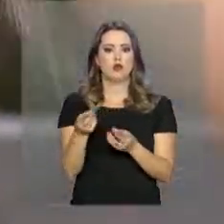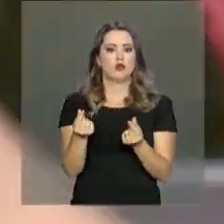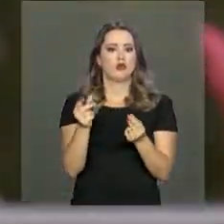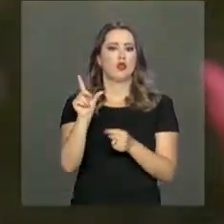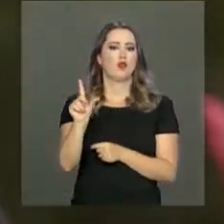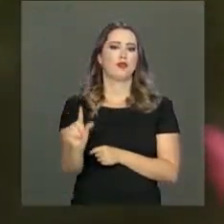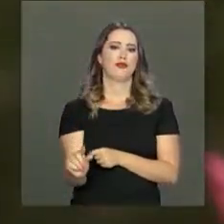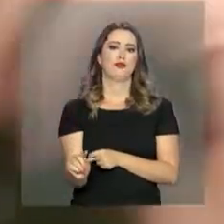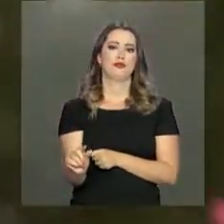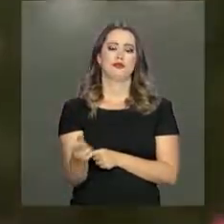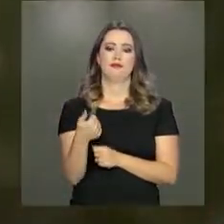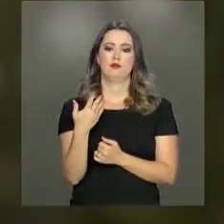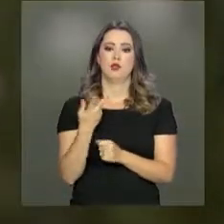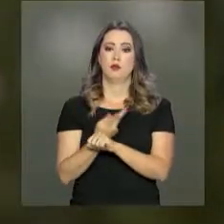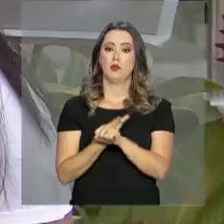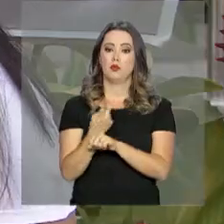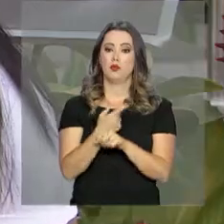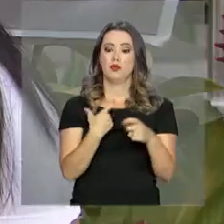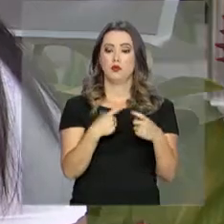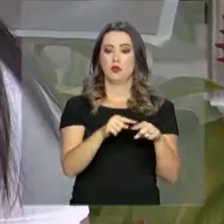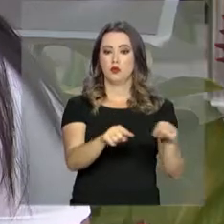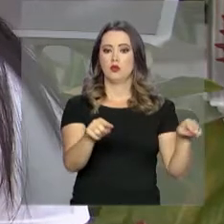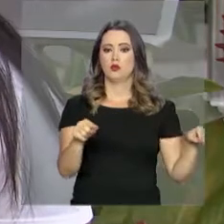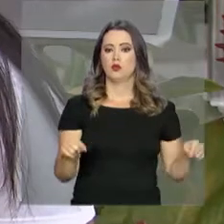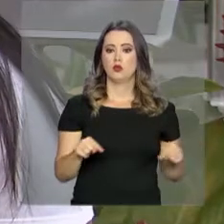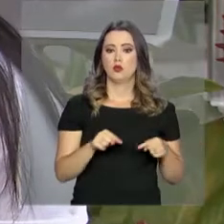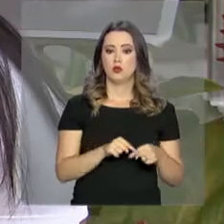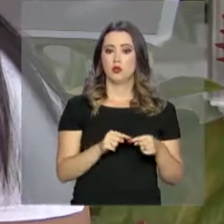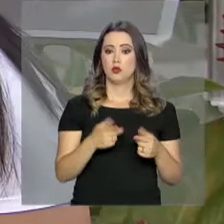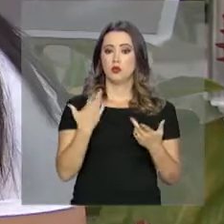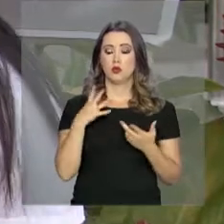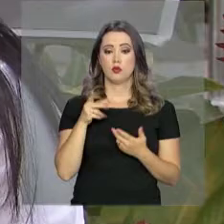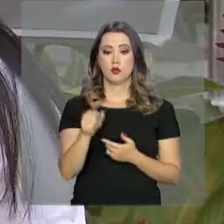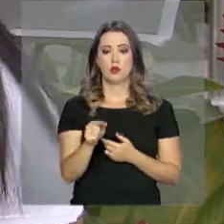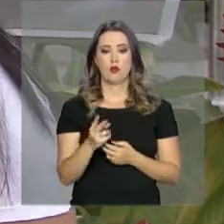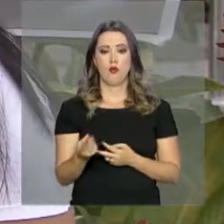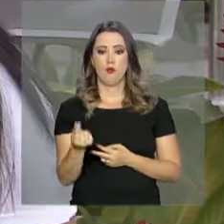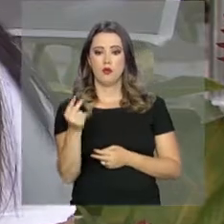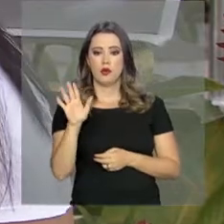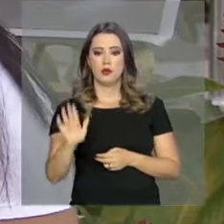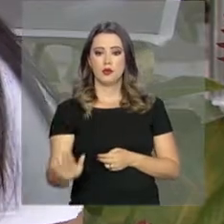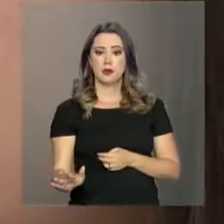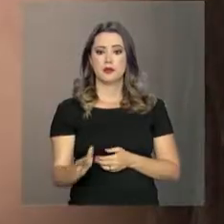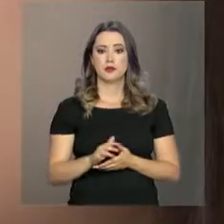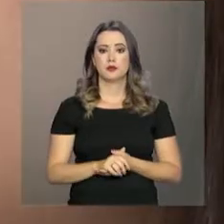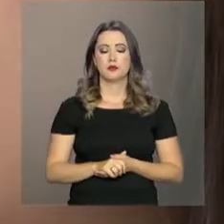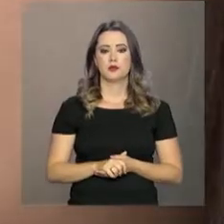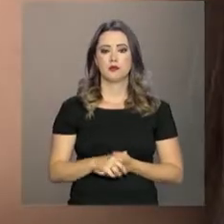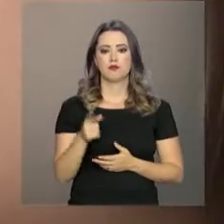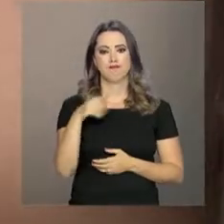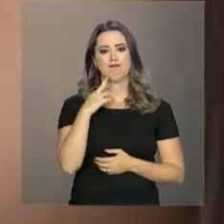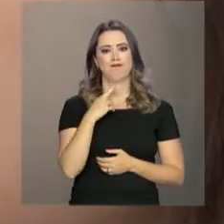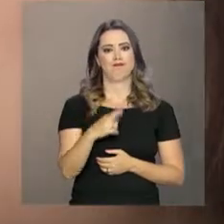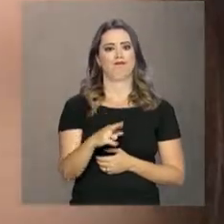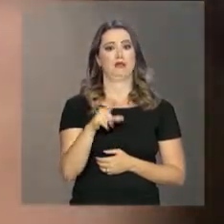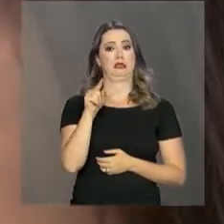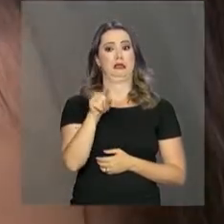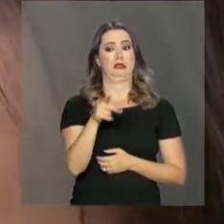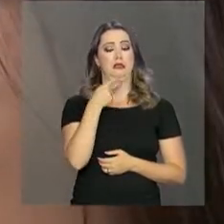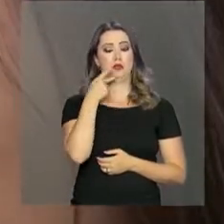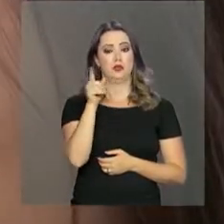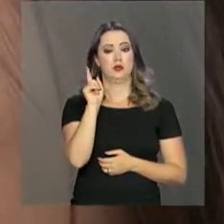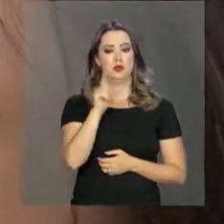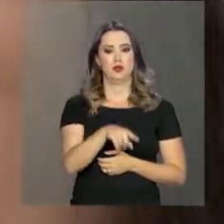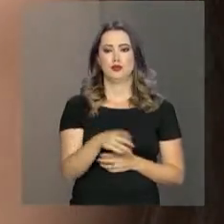por isso procurou um salão que fazia esse procedimento estético por um preço mais barato o resultado segundo ela